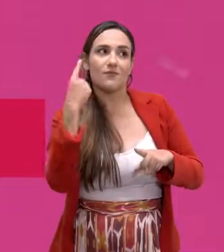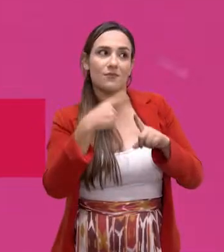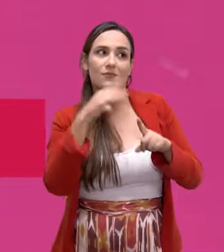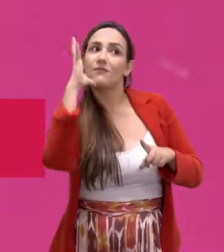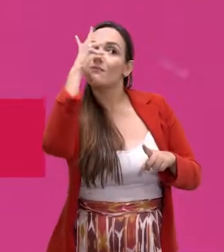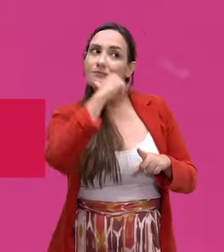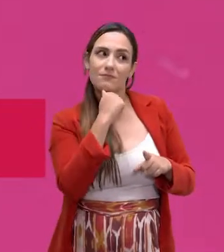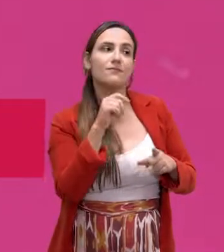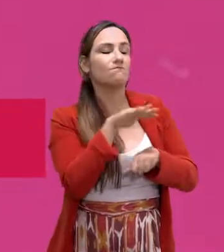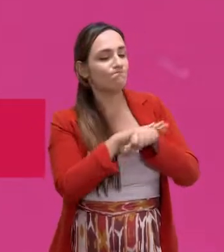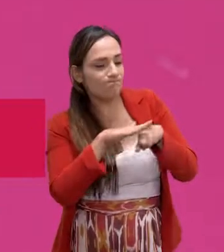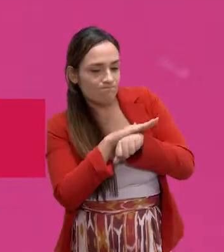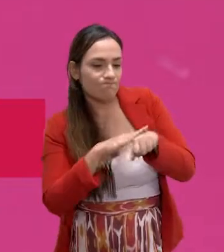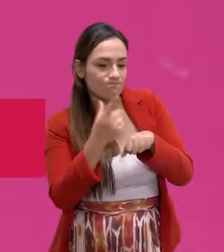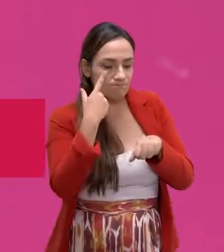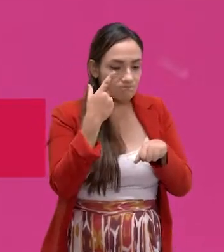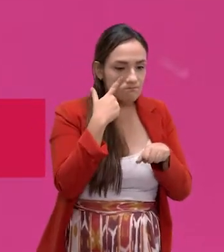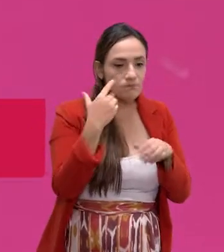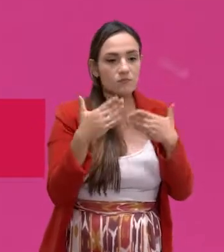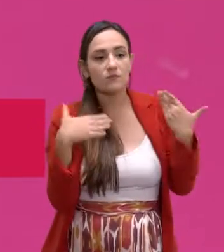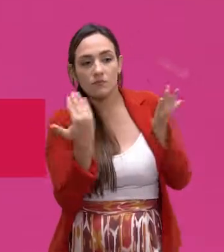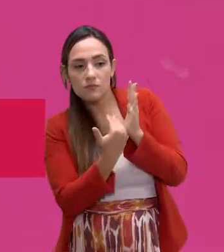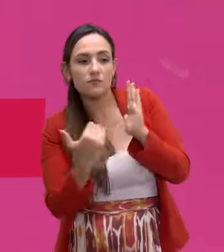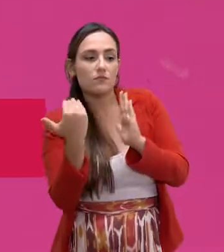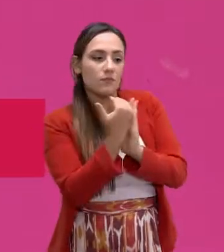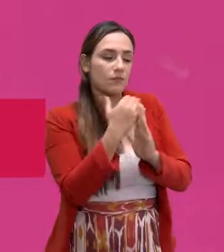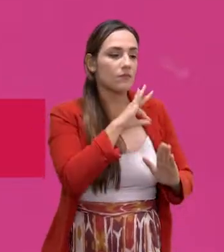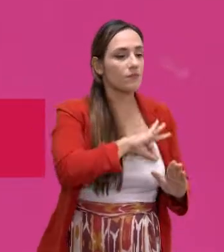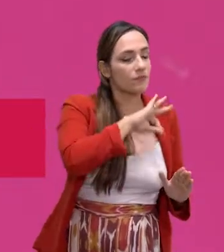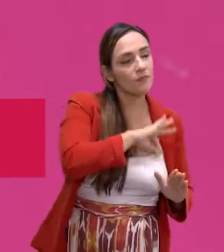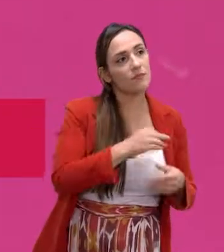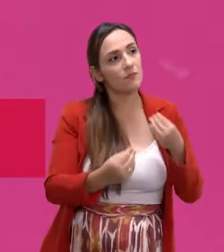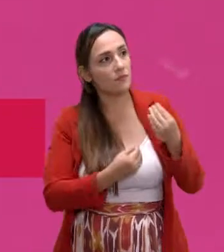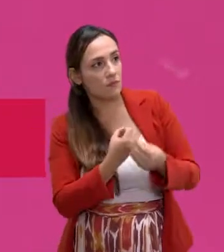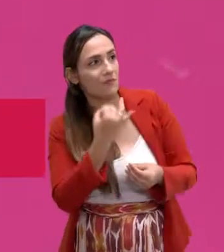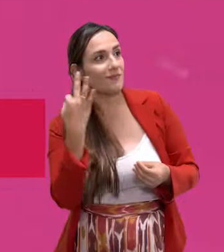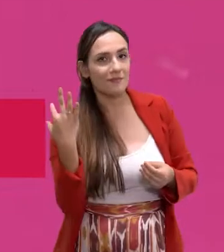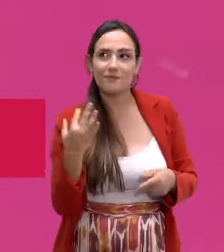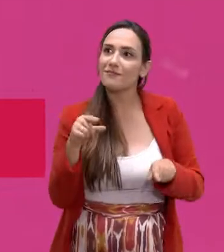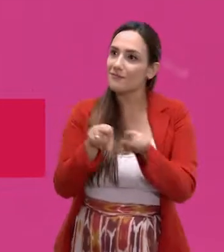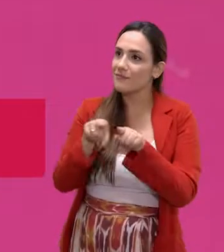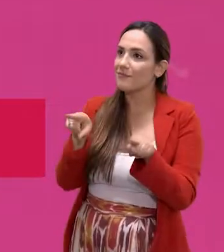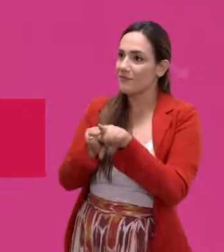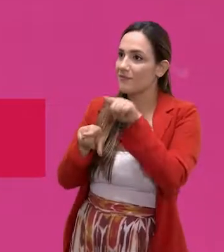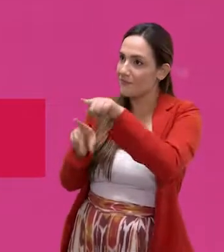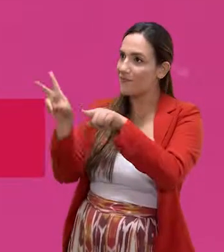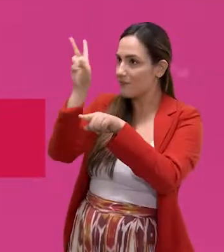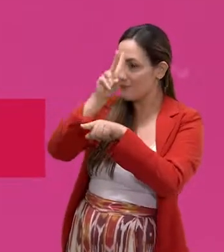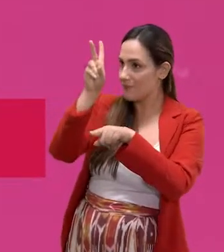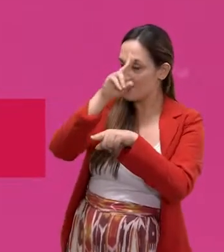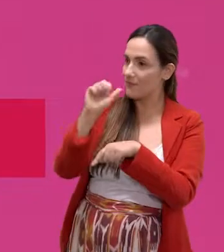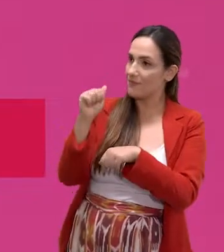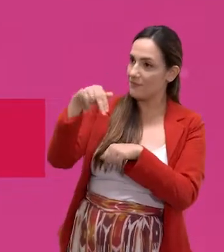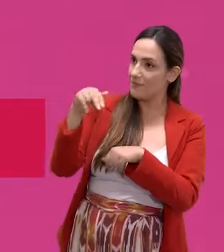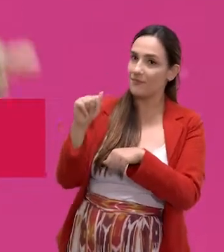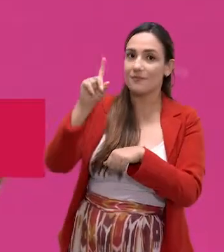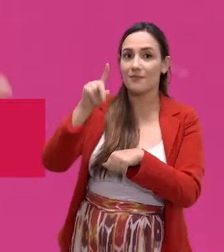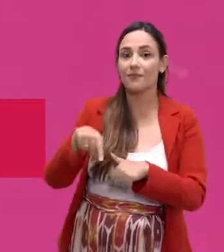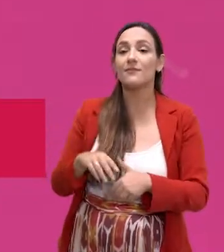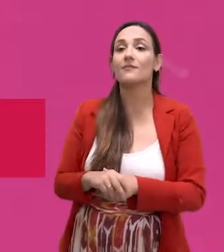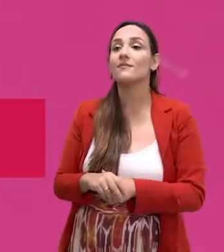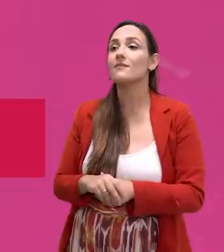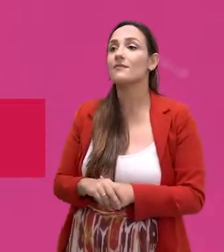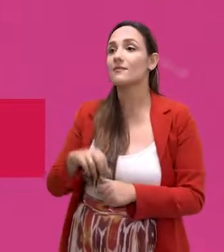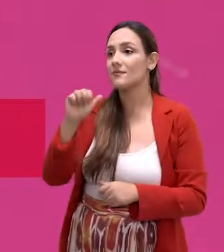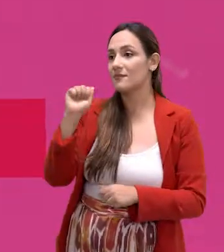muitas negociações. É um caso de sucesso. E também outro momento que ficou para mim muito marcante foi da doutora